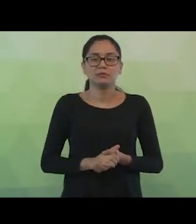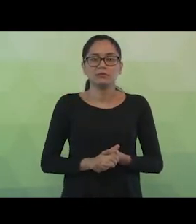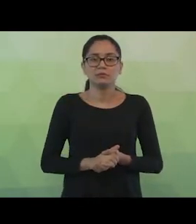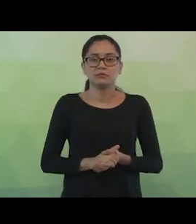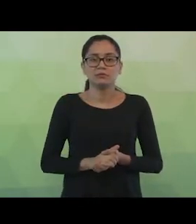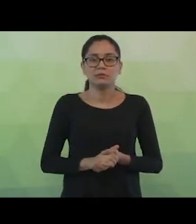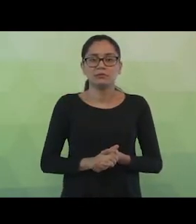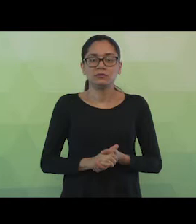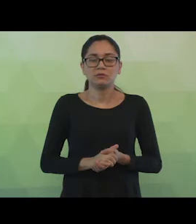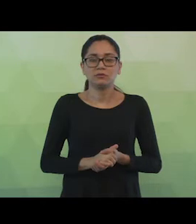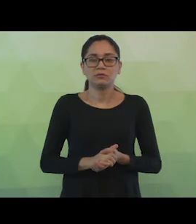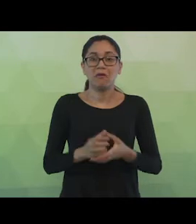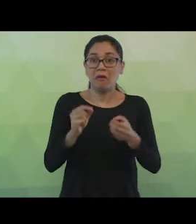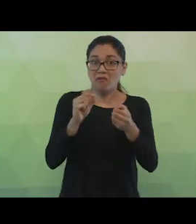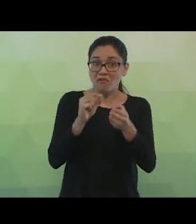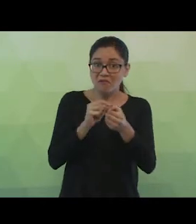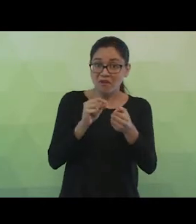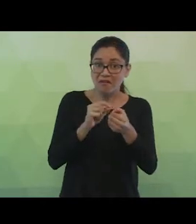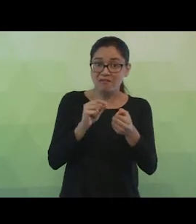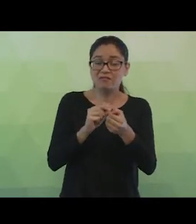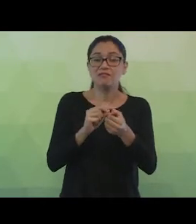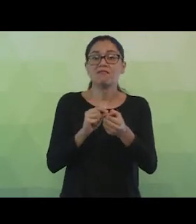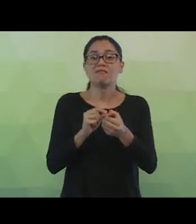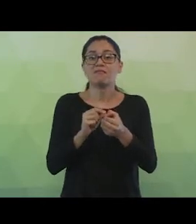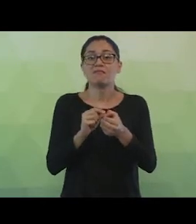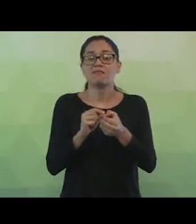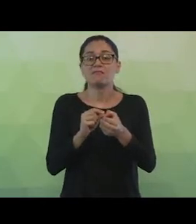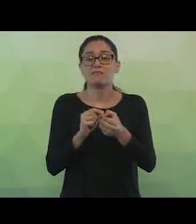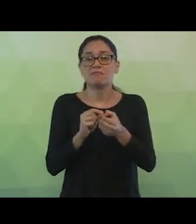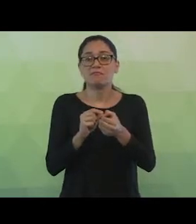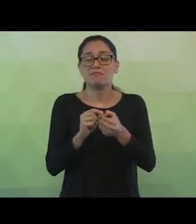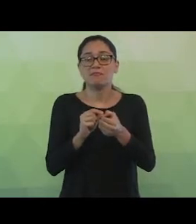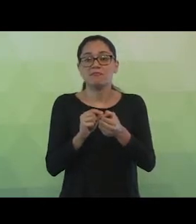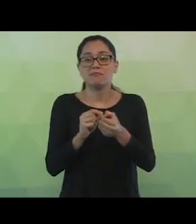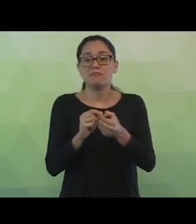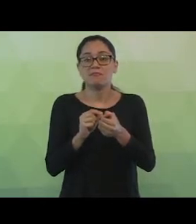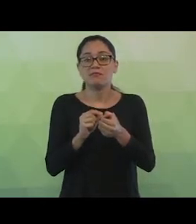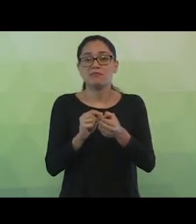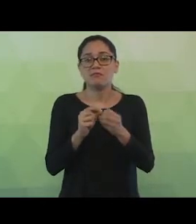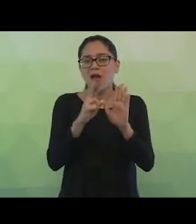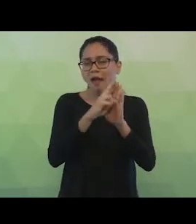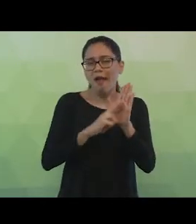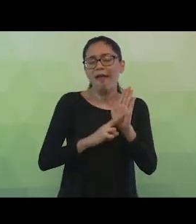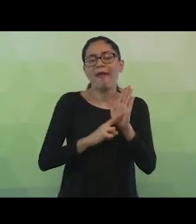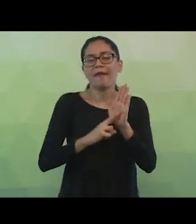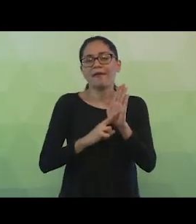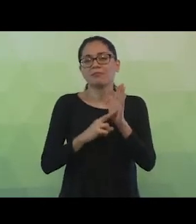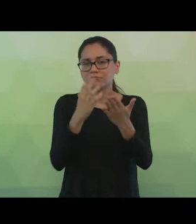executar o instalador seguindo as orientações para instalação.